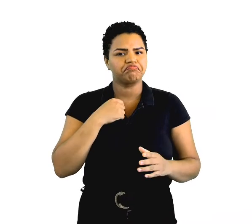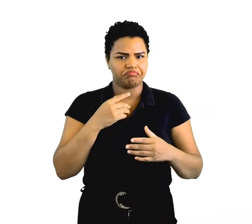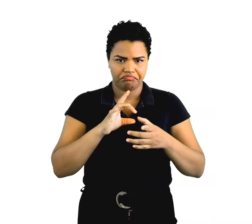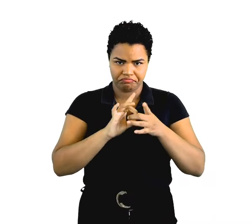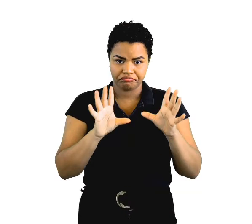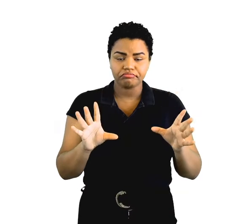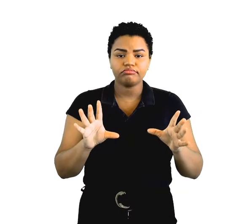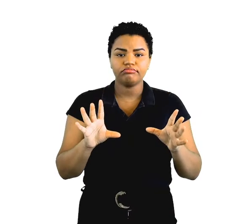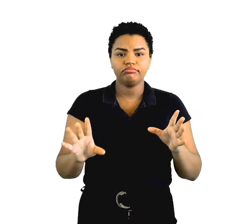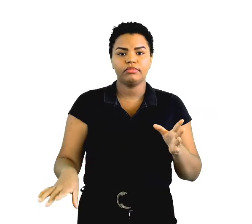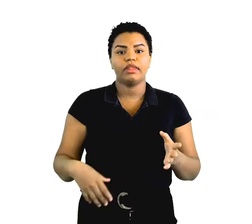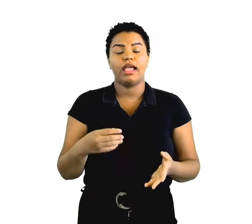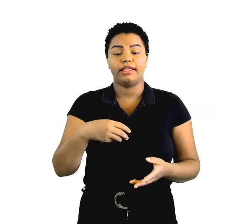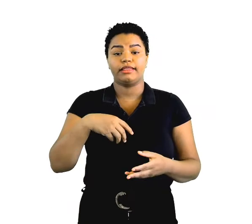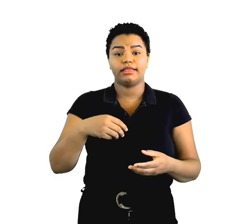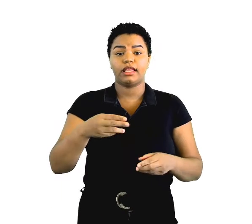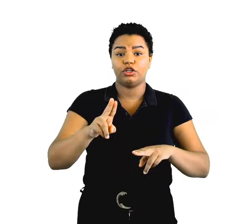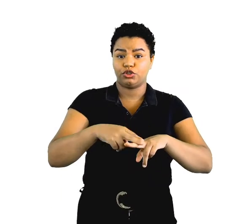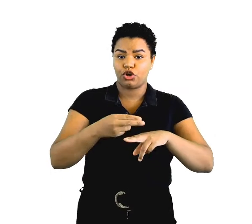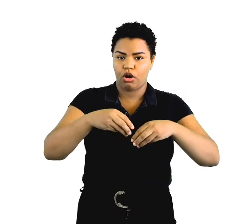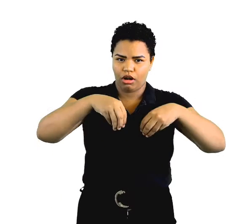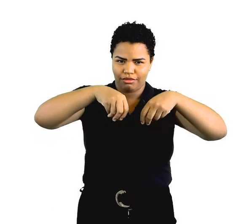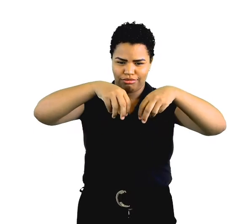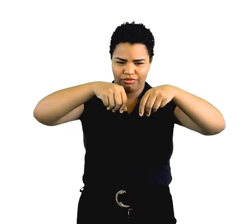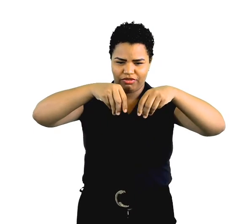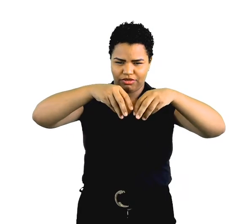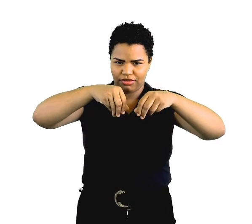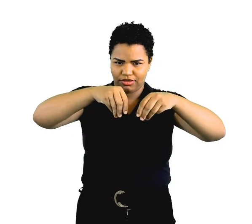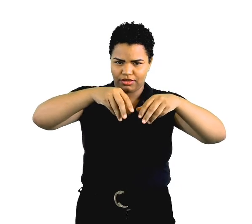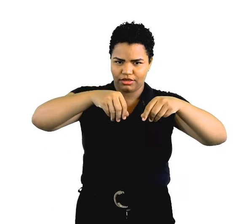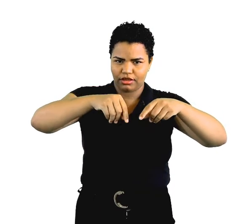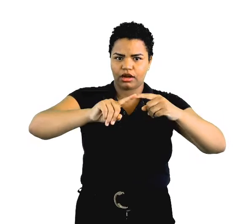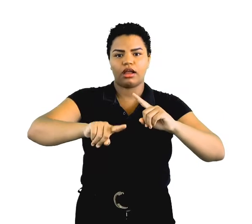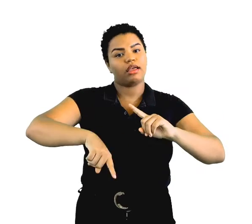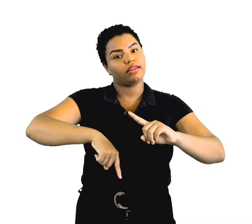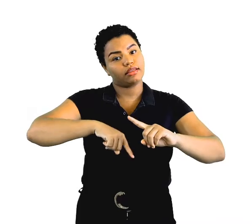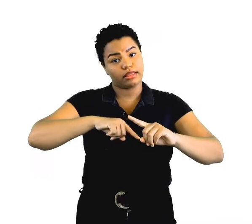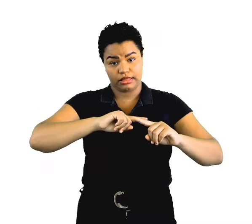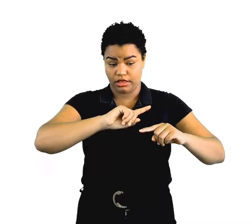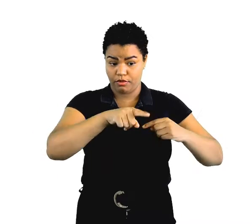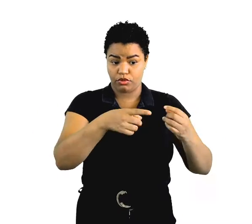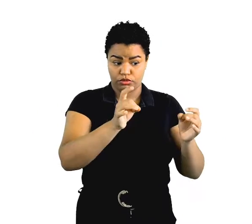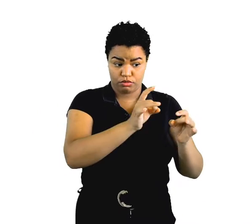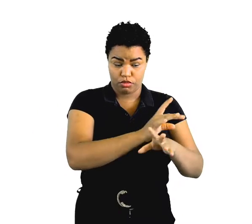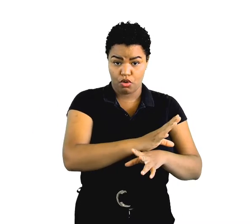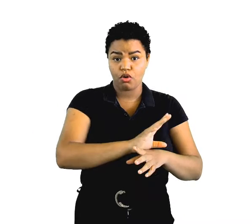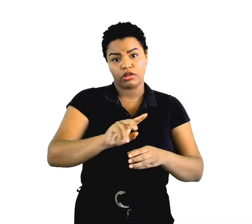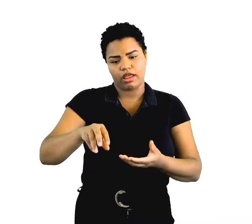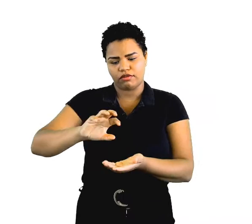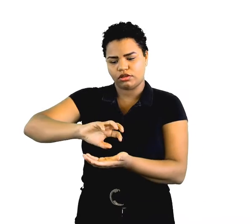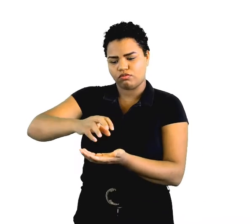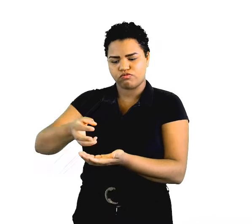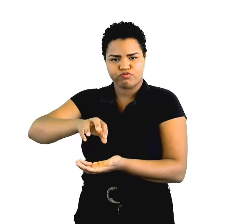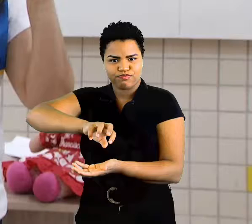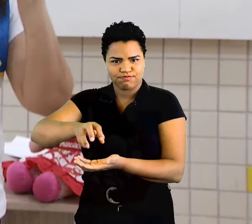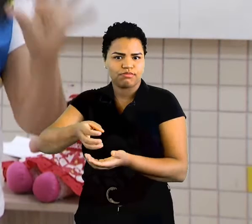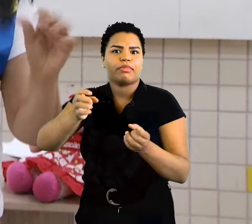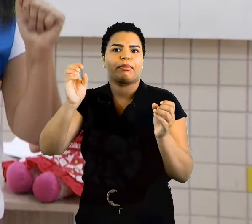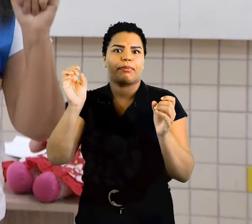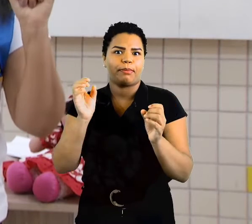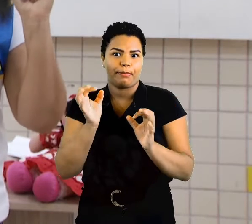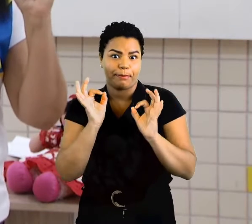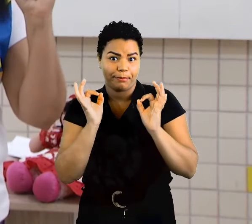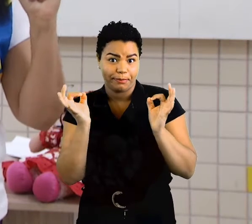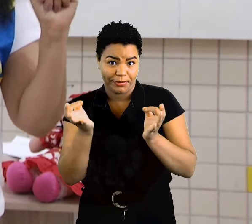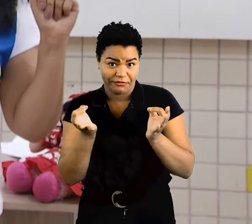chocolate granulado para depois do brigadeiro pronto, enroladinho, você passar no granulado e fica perfeito. Olhou os ingredientes? Viu o